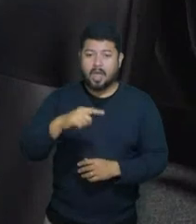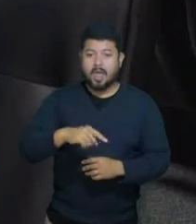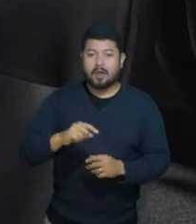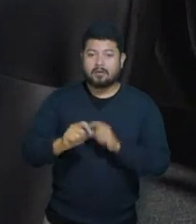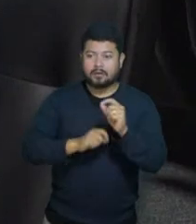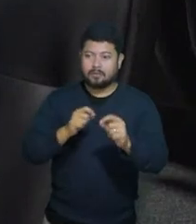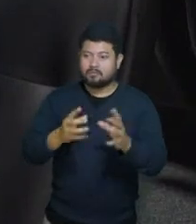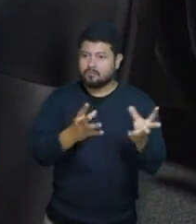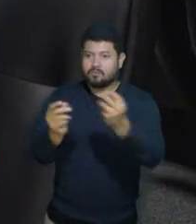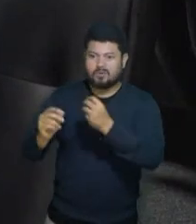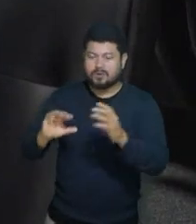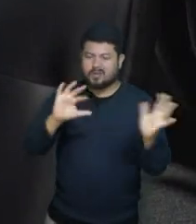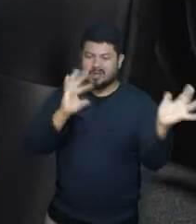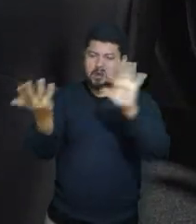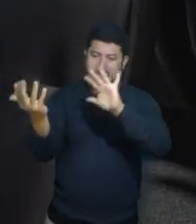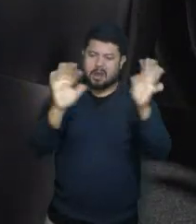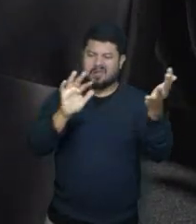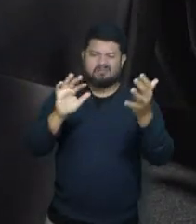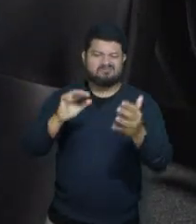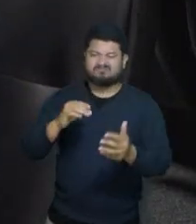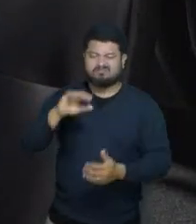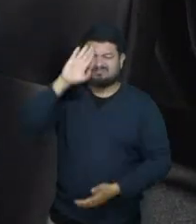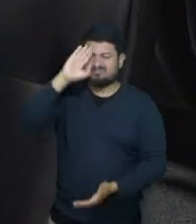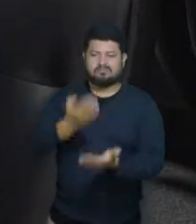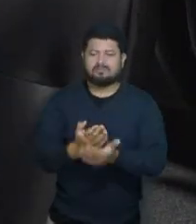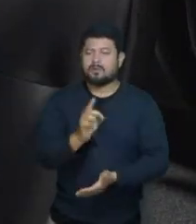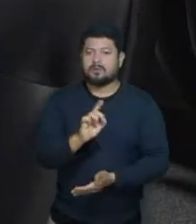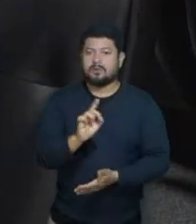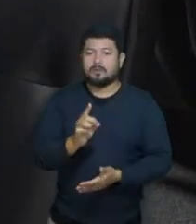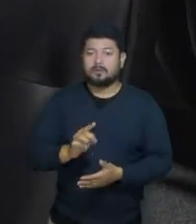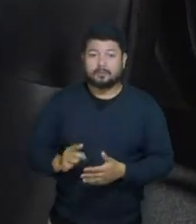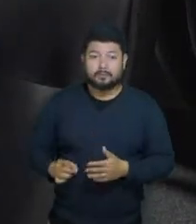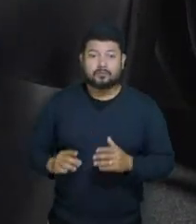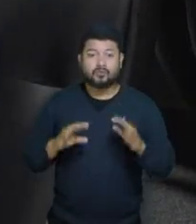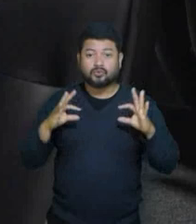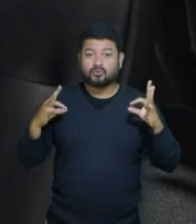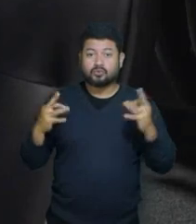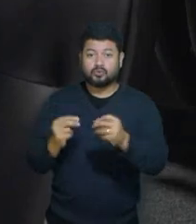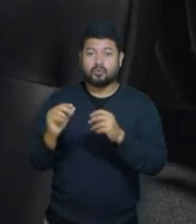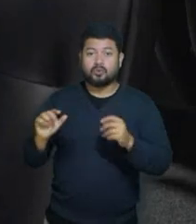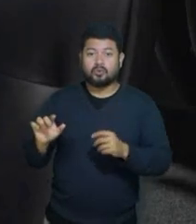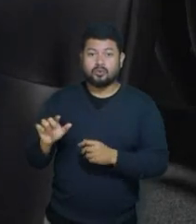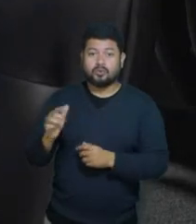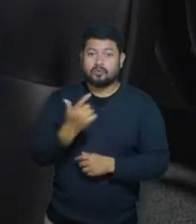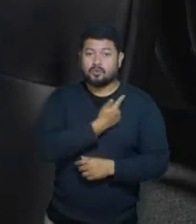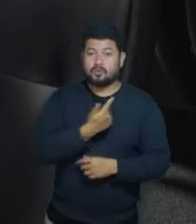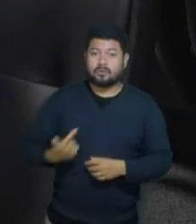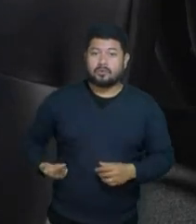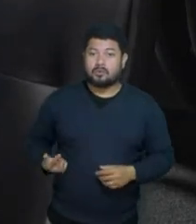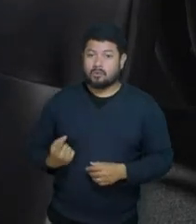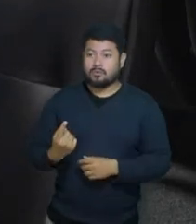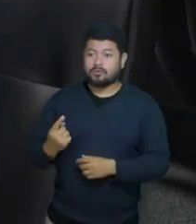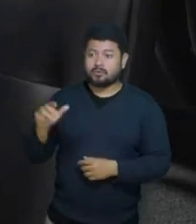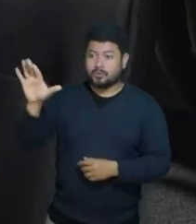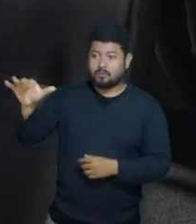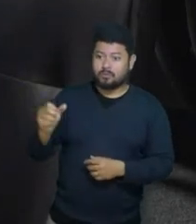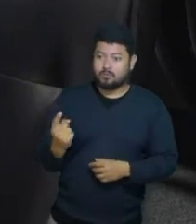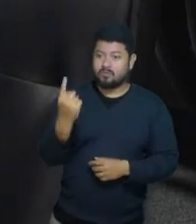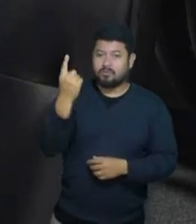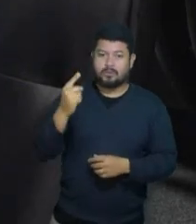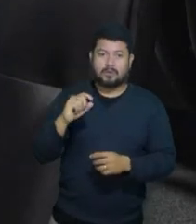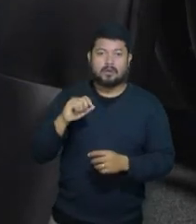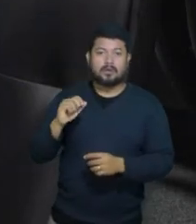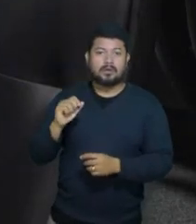E vale ressaltar que, com toda essa crise, o governador contratou uma assistente